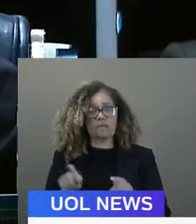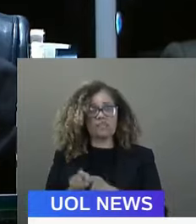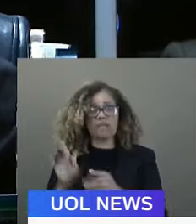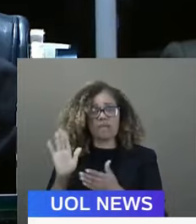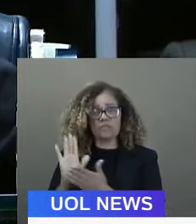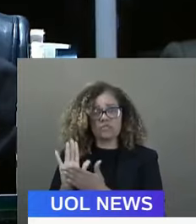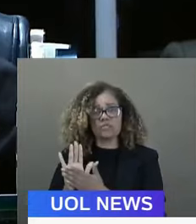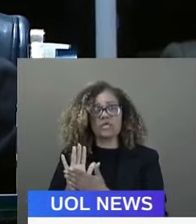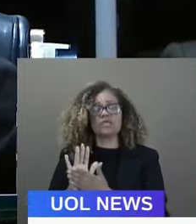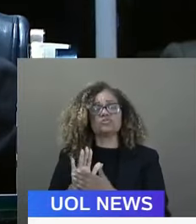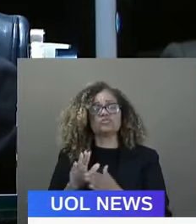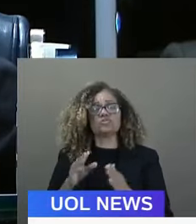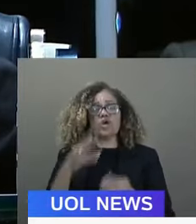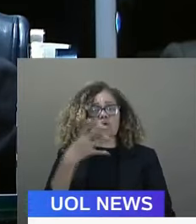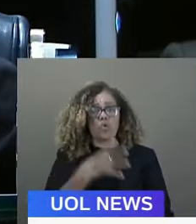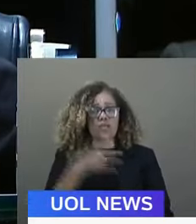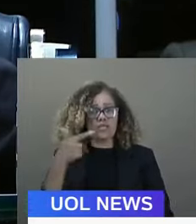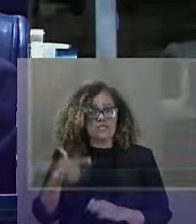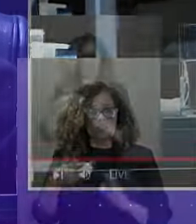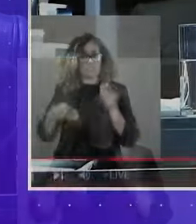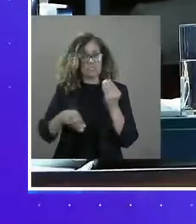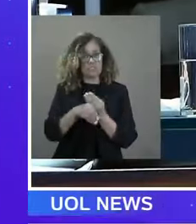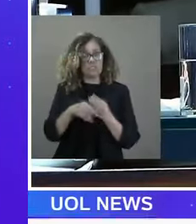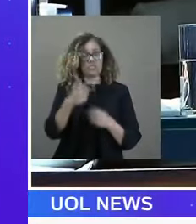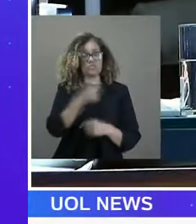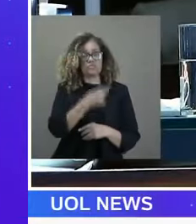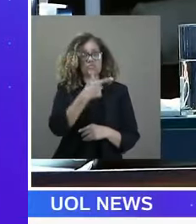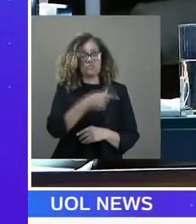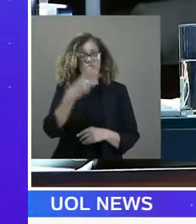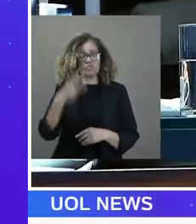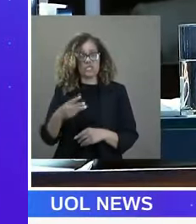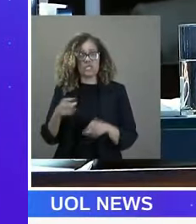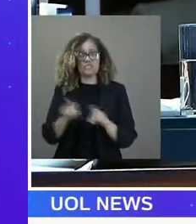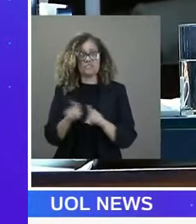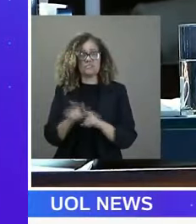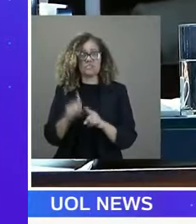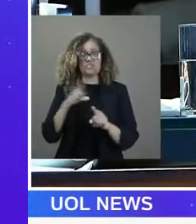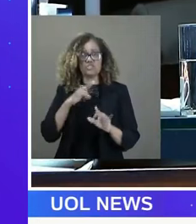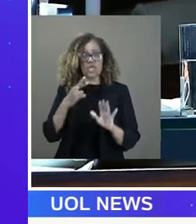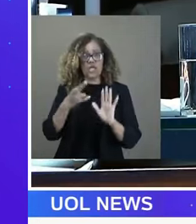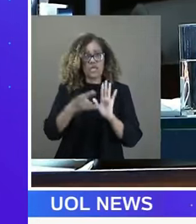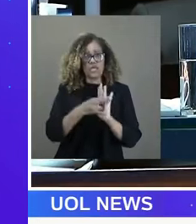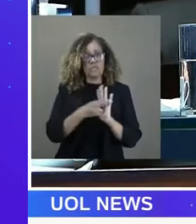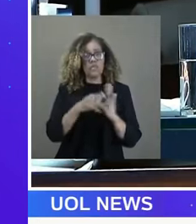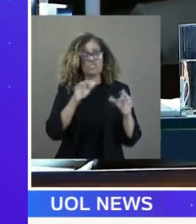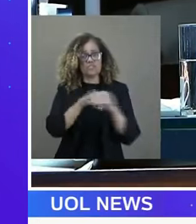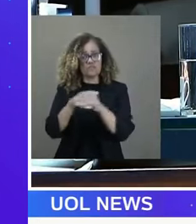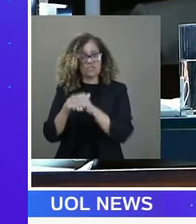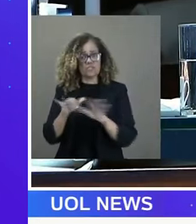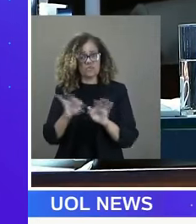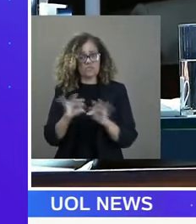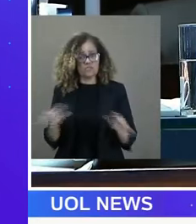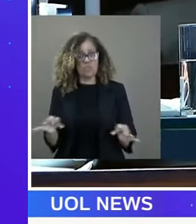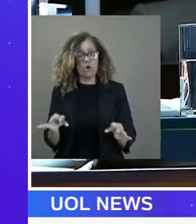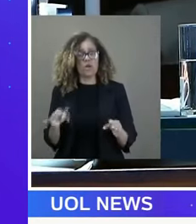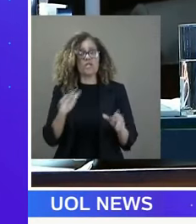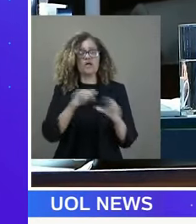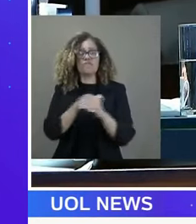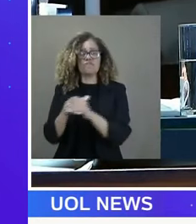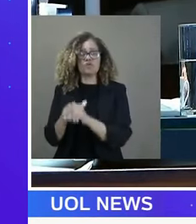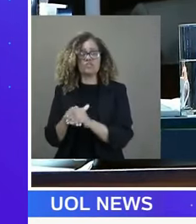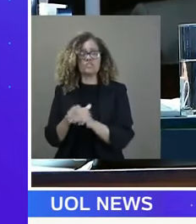do Senado. E aí, Thales, esse posicionamento público, Pacheco cobrando uma retratação do presidente Lula.